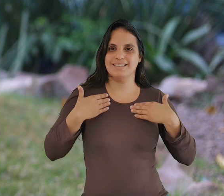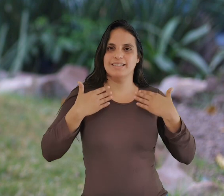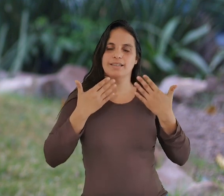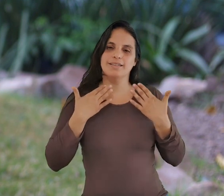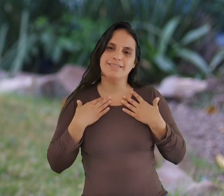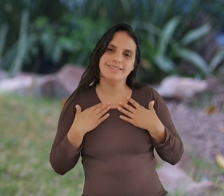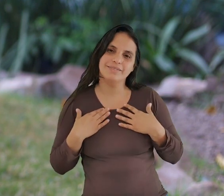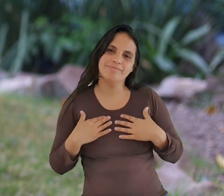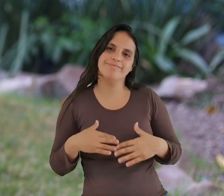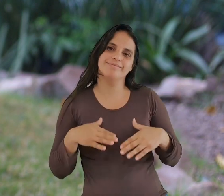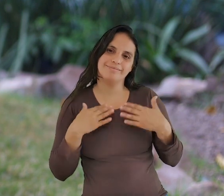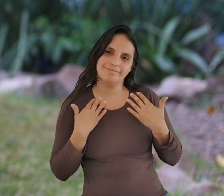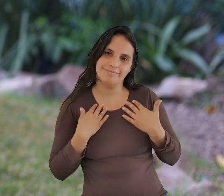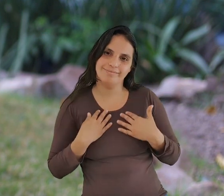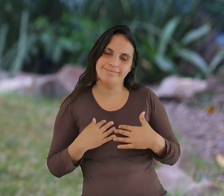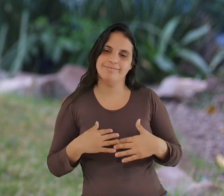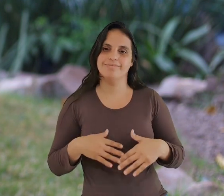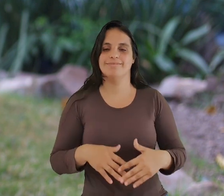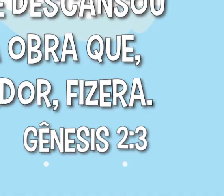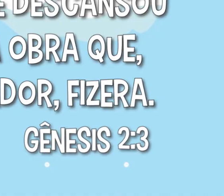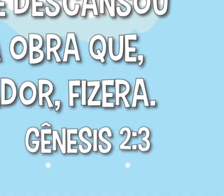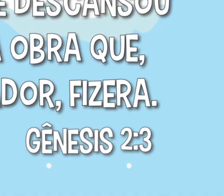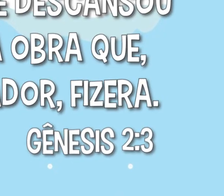satisfação, ele então descansou.